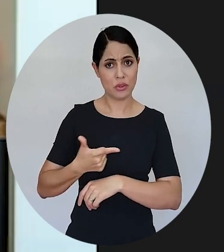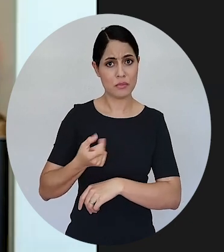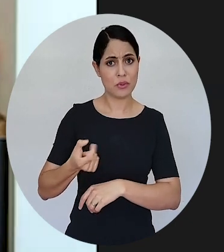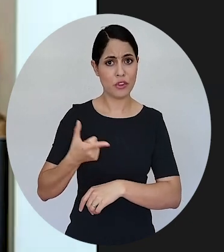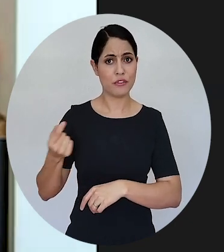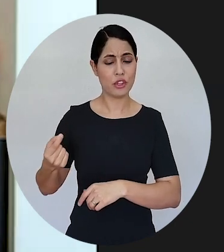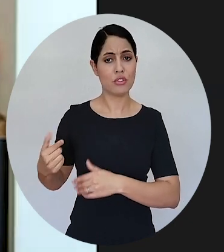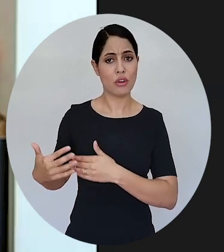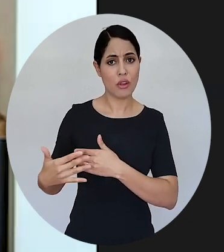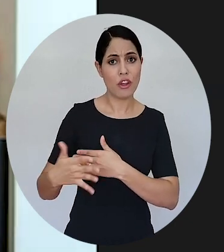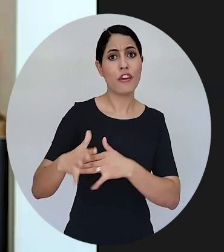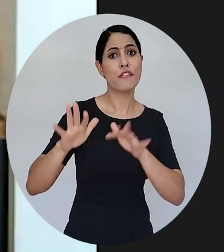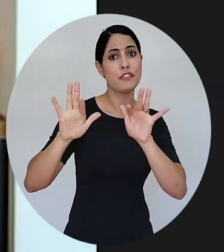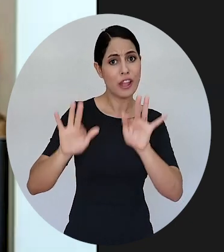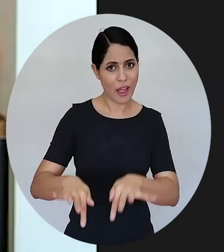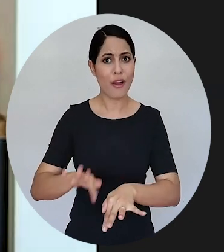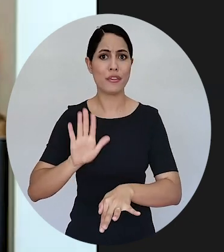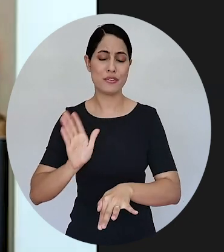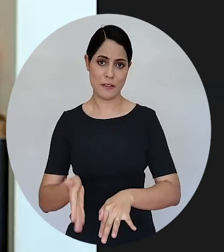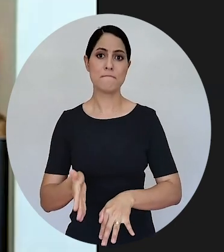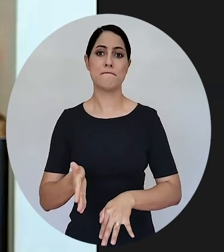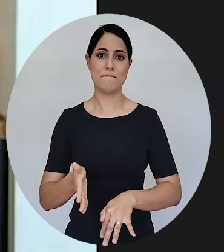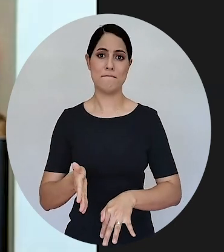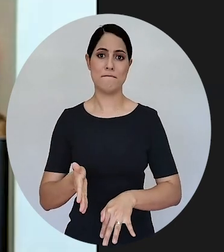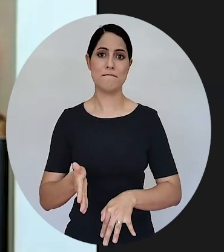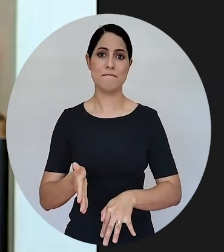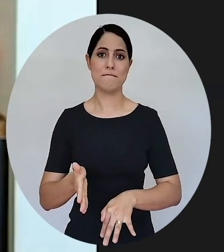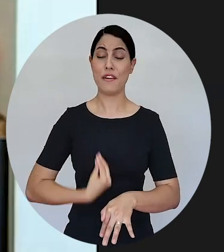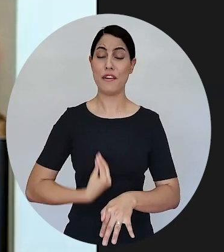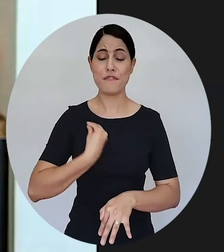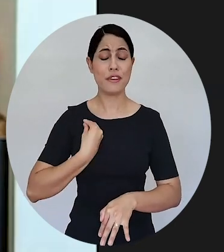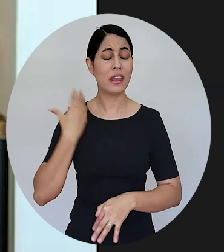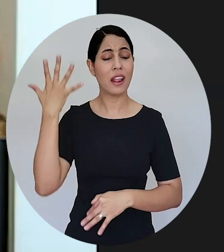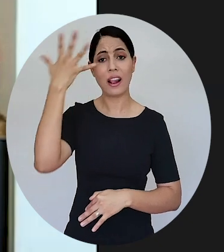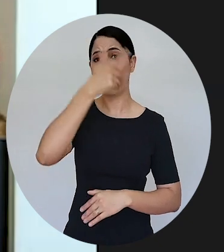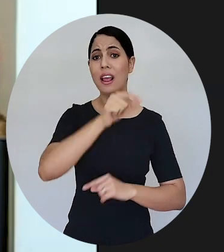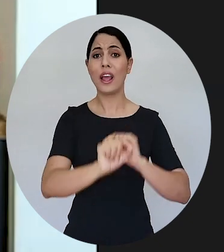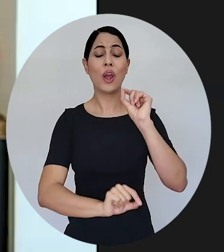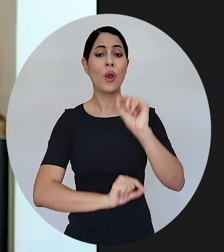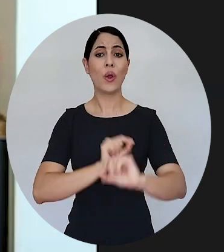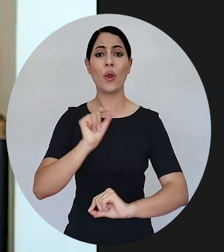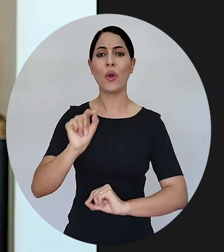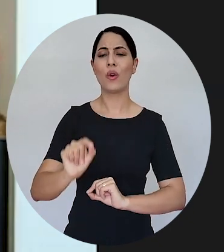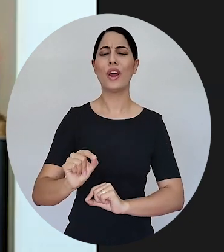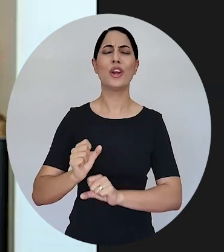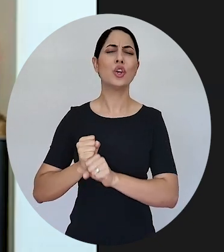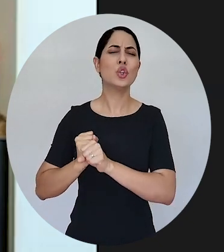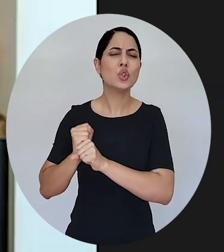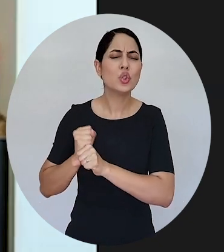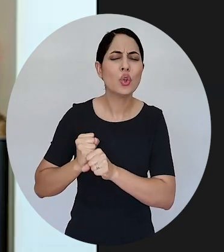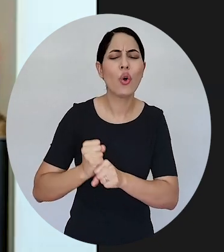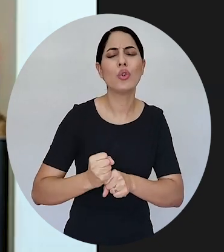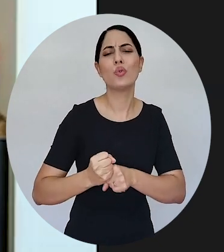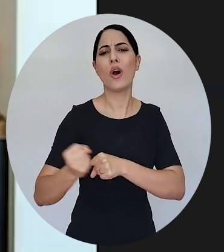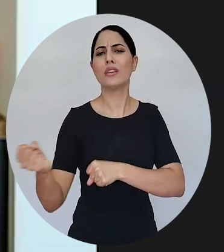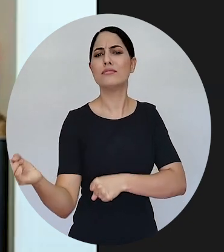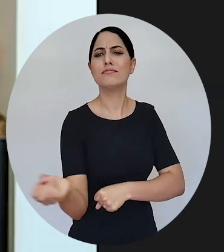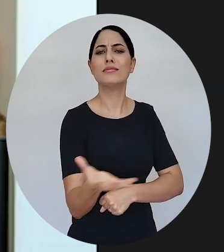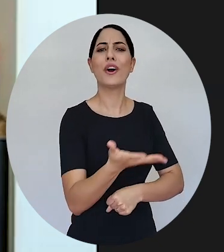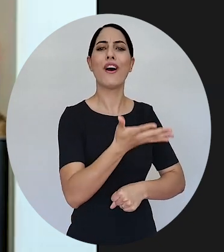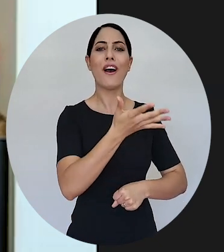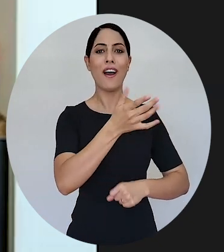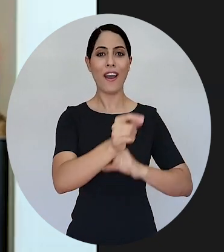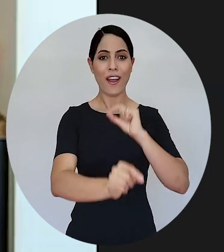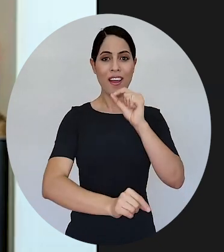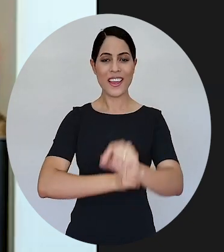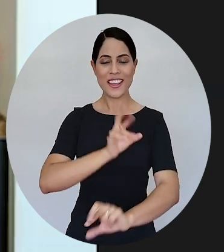se encerra. Acho que uma das coisas mais bonitas da vida é que todo ano há o nascer de uma esperança,